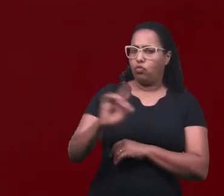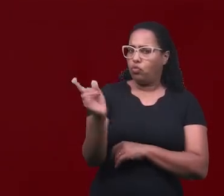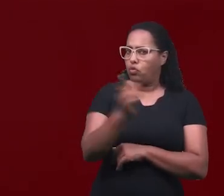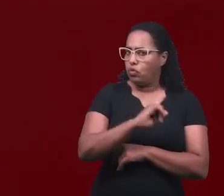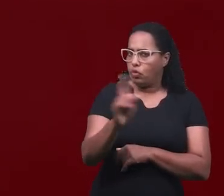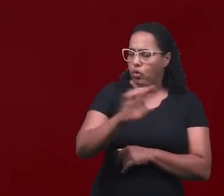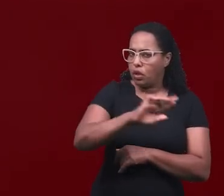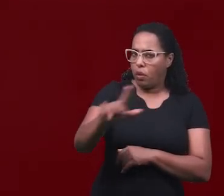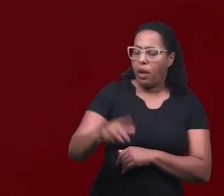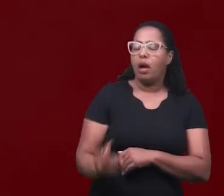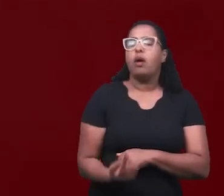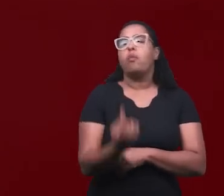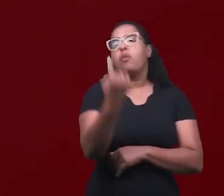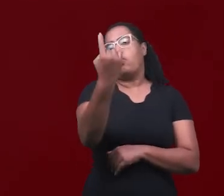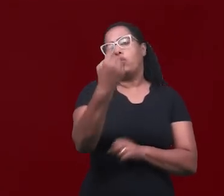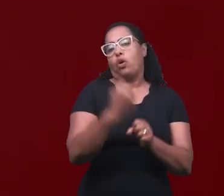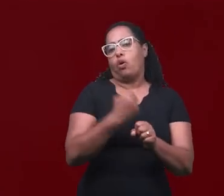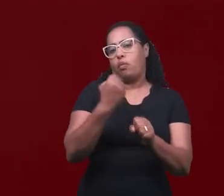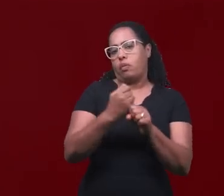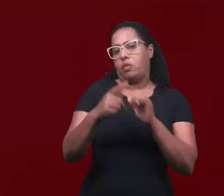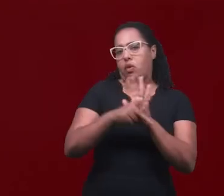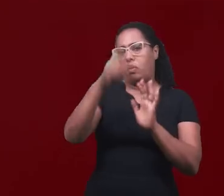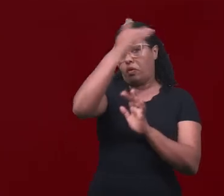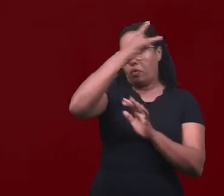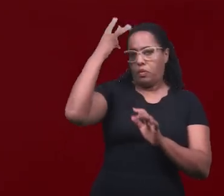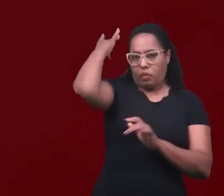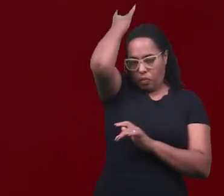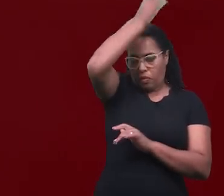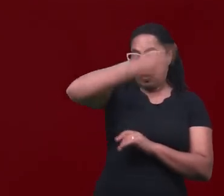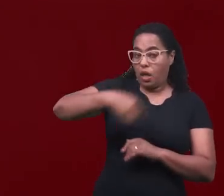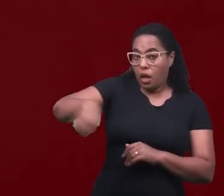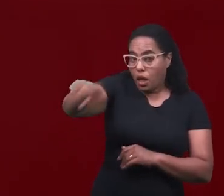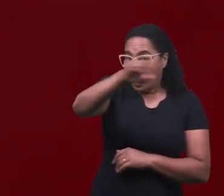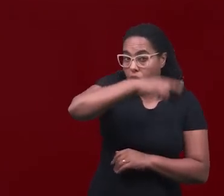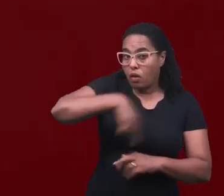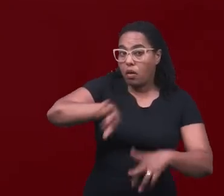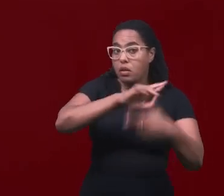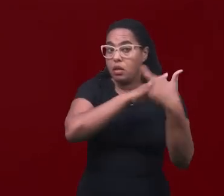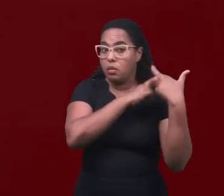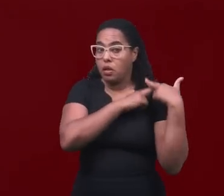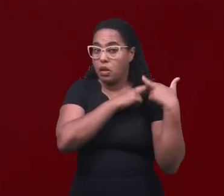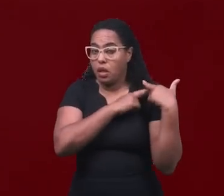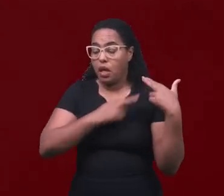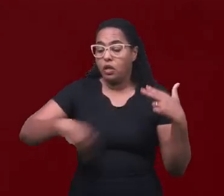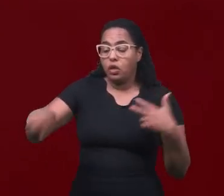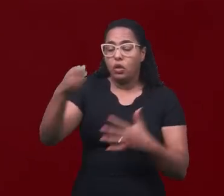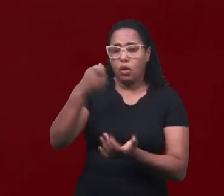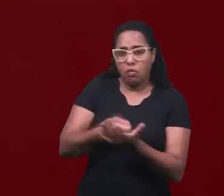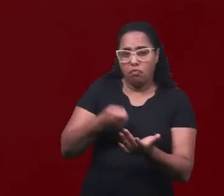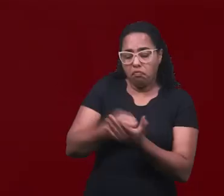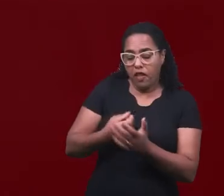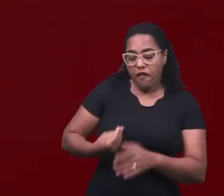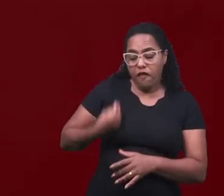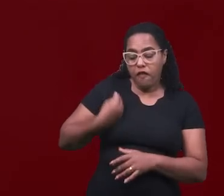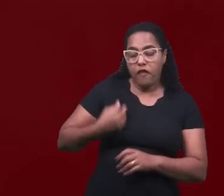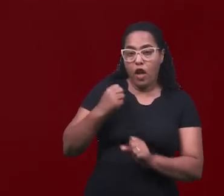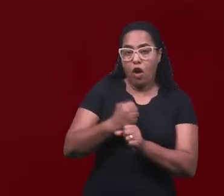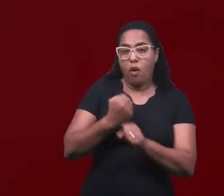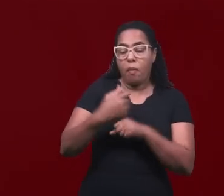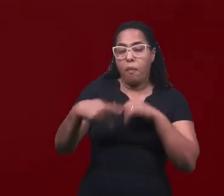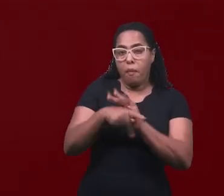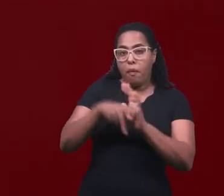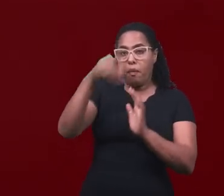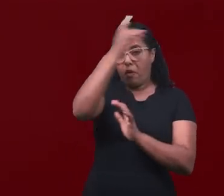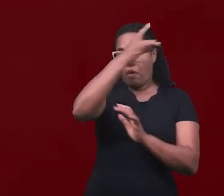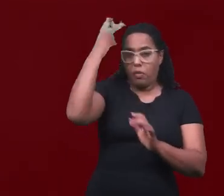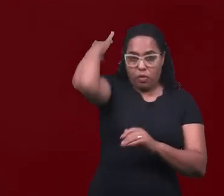e que a nossa é nosso papel, é a nossa busca viver esta obra do Espírito Santo.